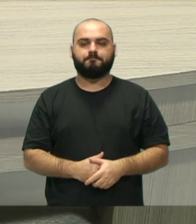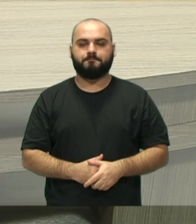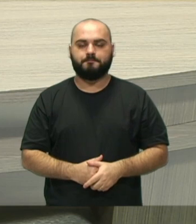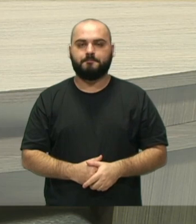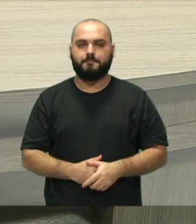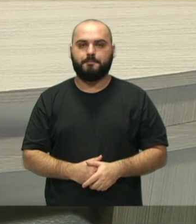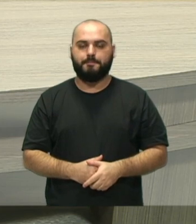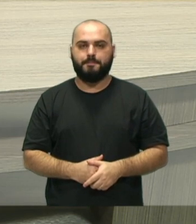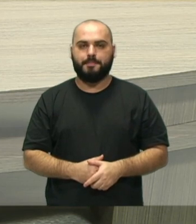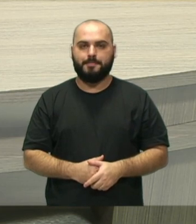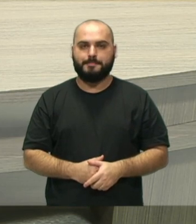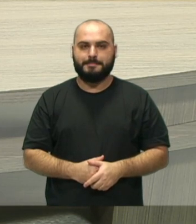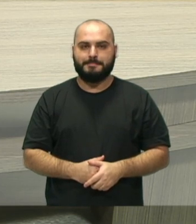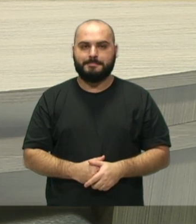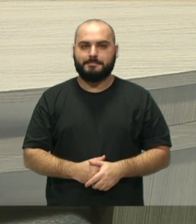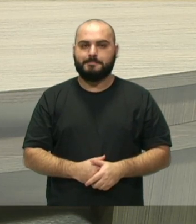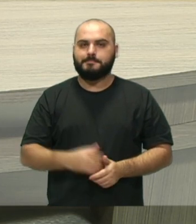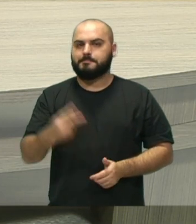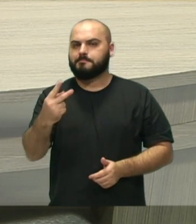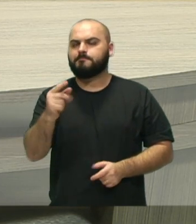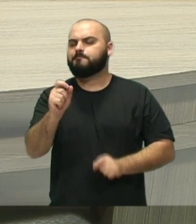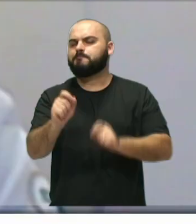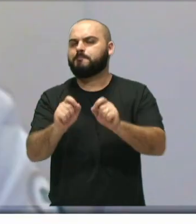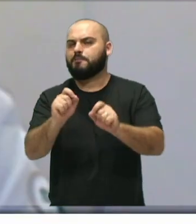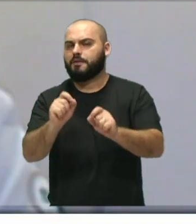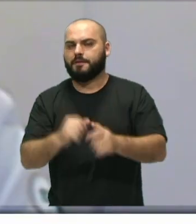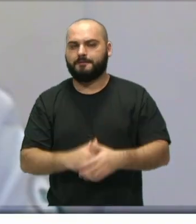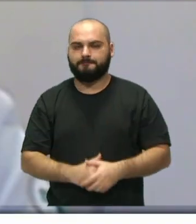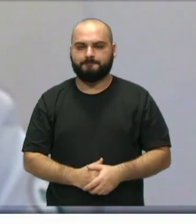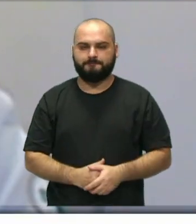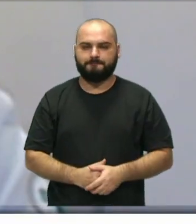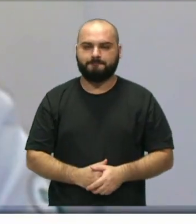segundo apontamento acerca disso é que